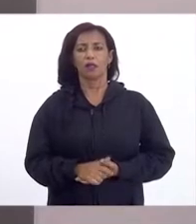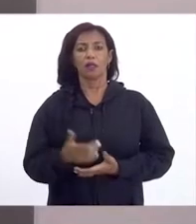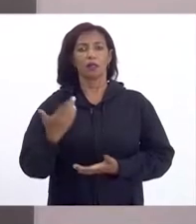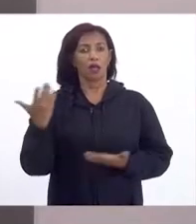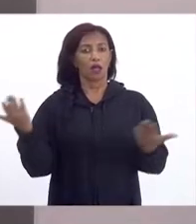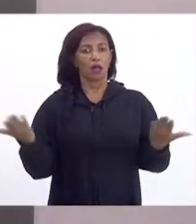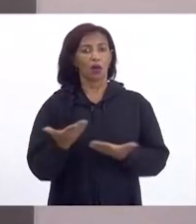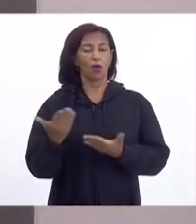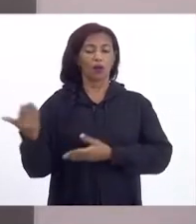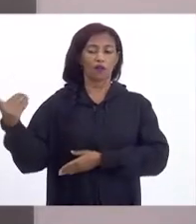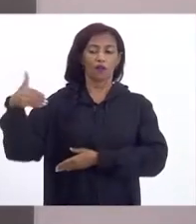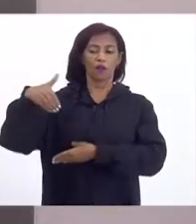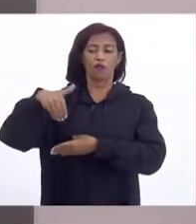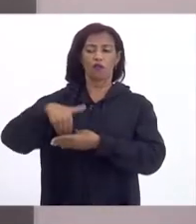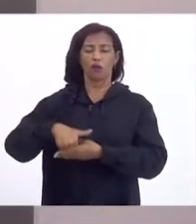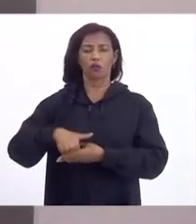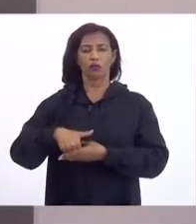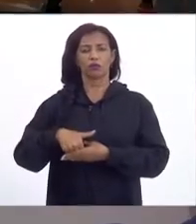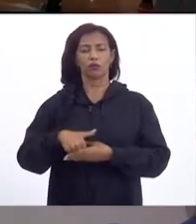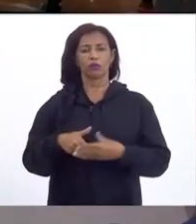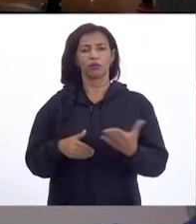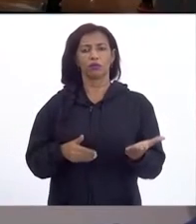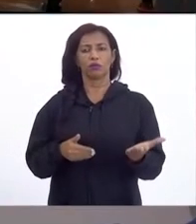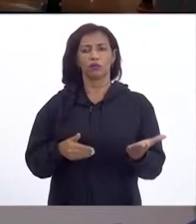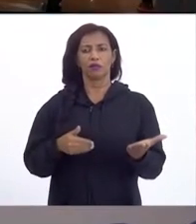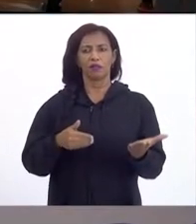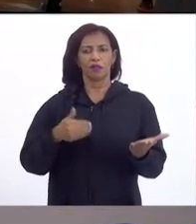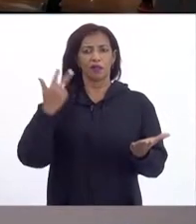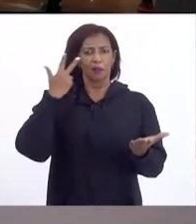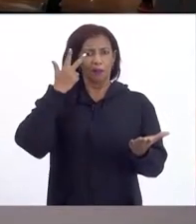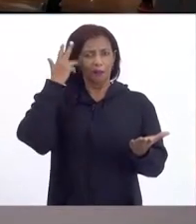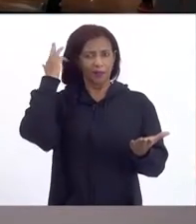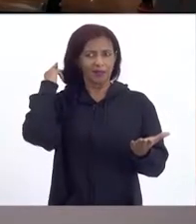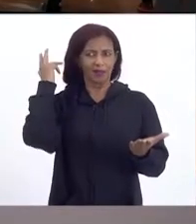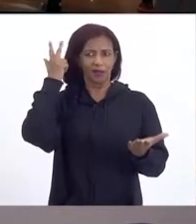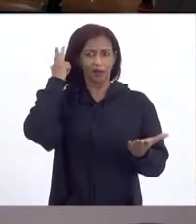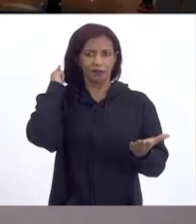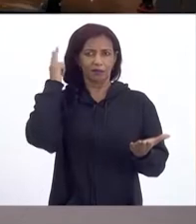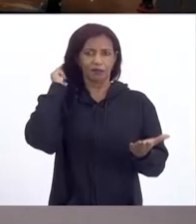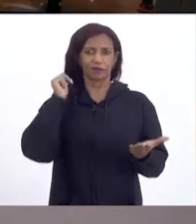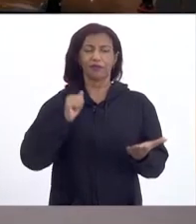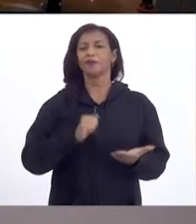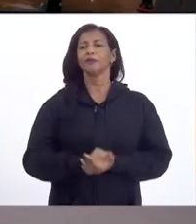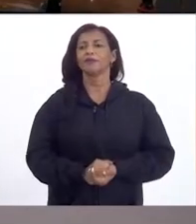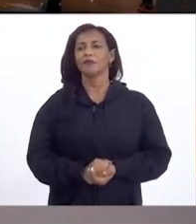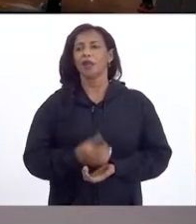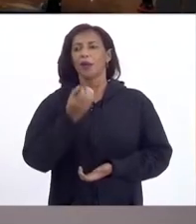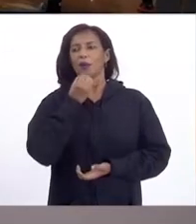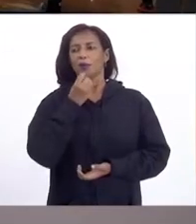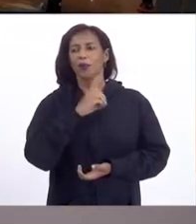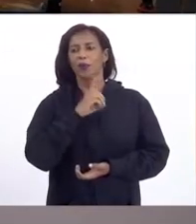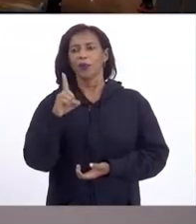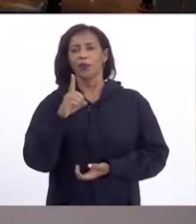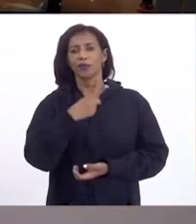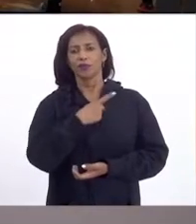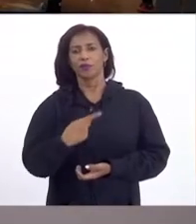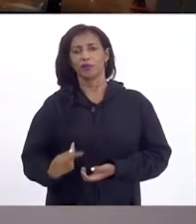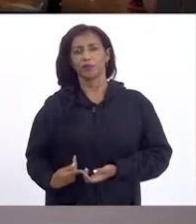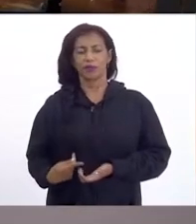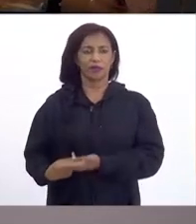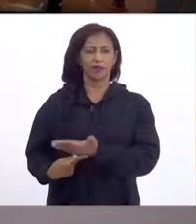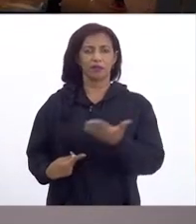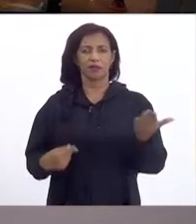votos. Começar aqui pelo nosso Marcelo Cabeleireiro. Bom dia, presidente. Bom dia,